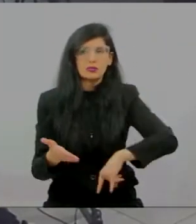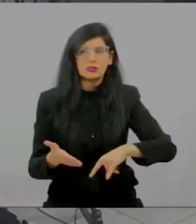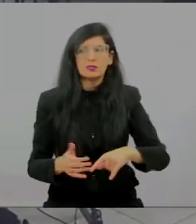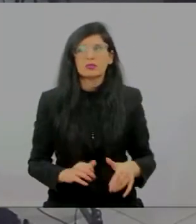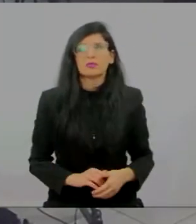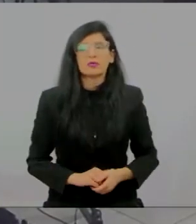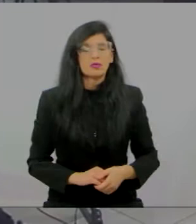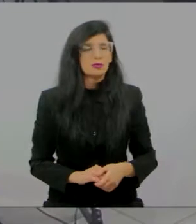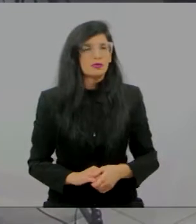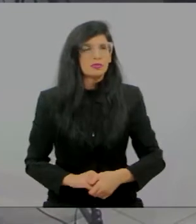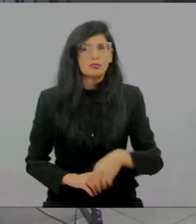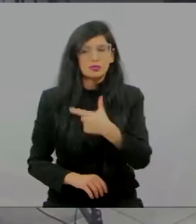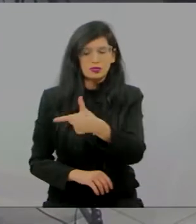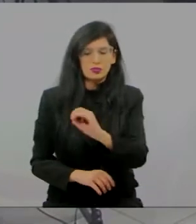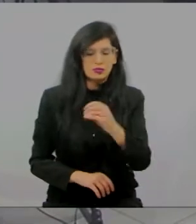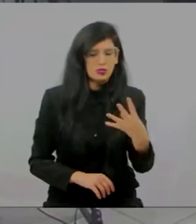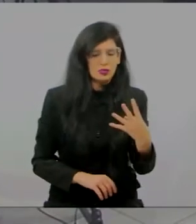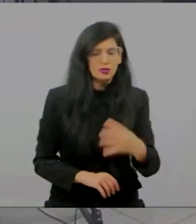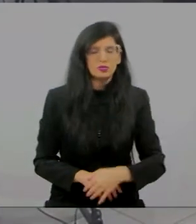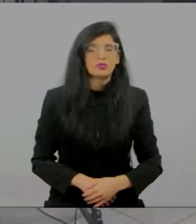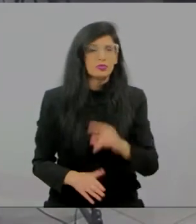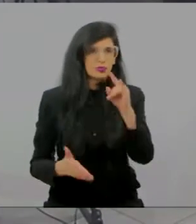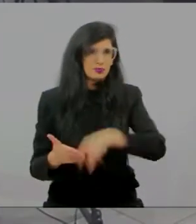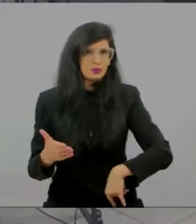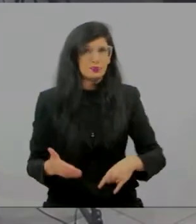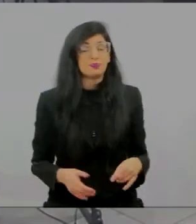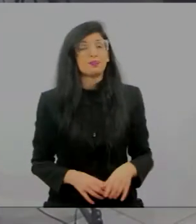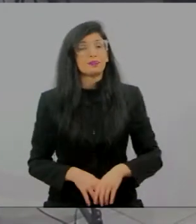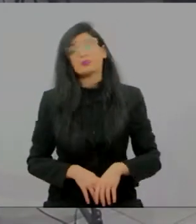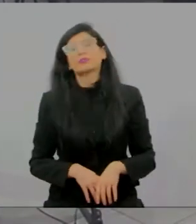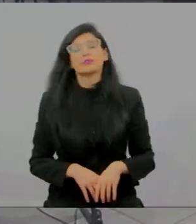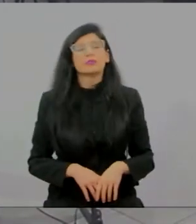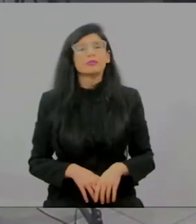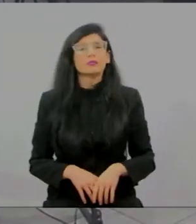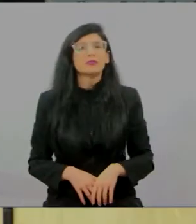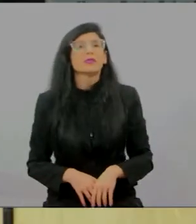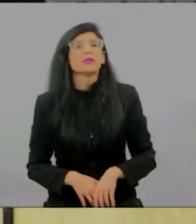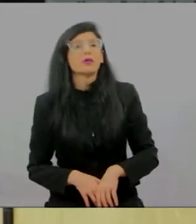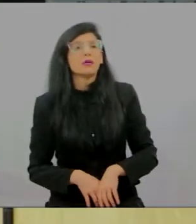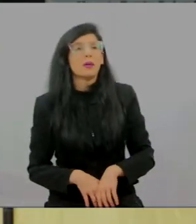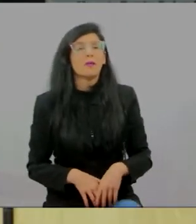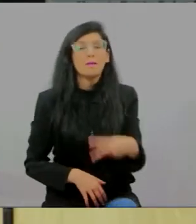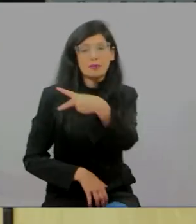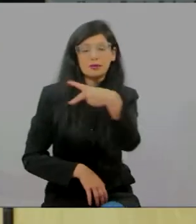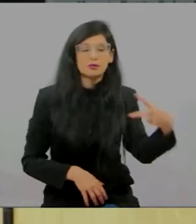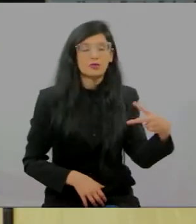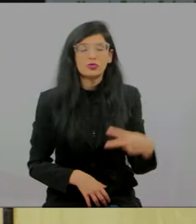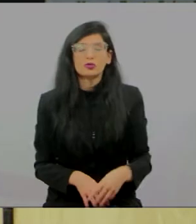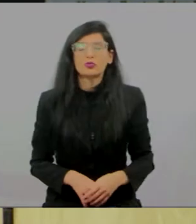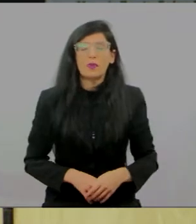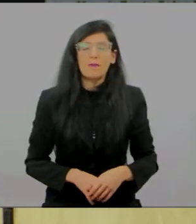Requerimento 204. Requeremos ao excelentíssimo senhor presidente desta Casa, ouvido e aprovado pela Igreja de